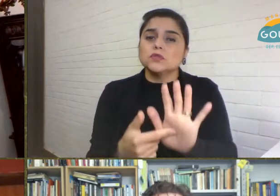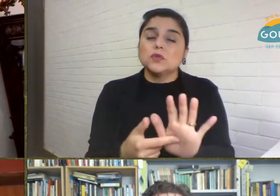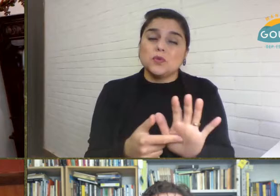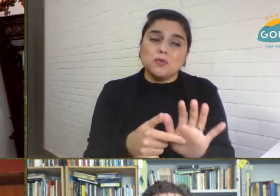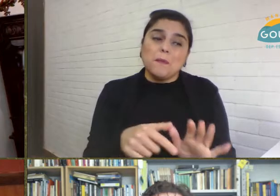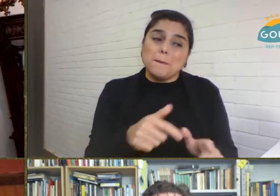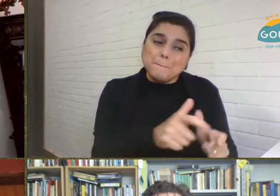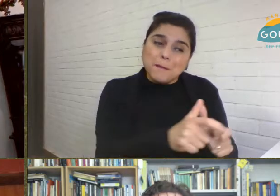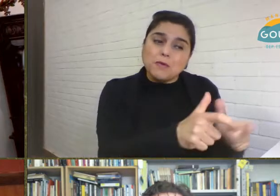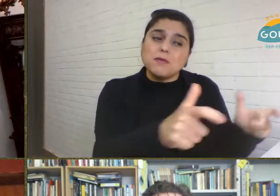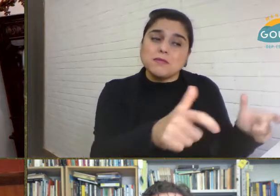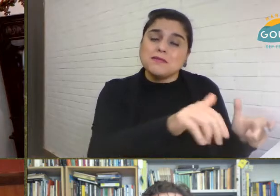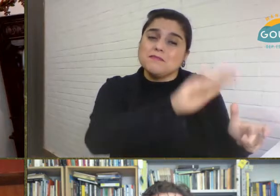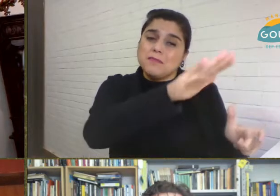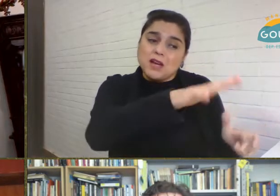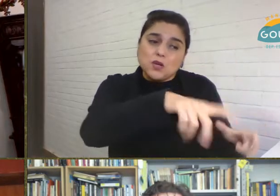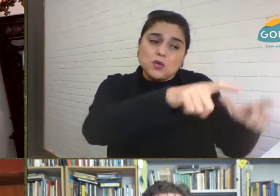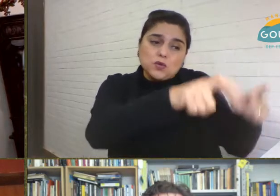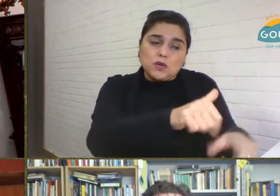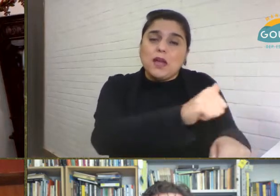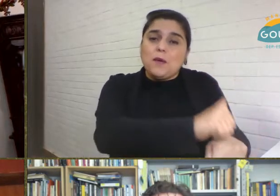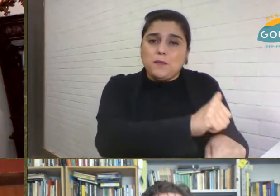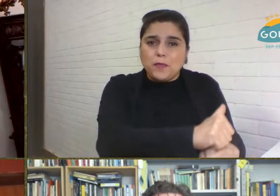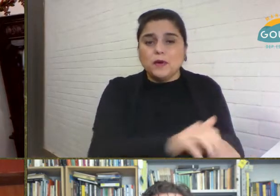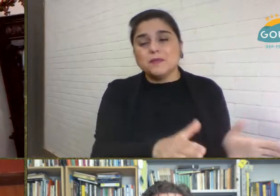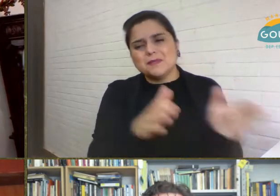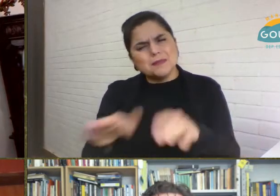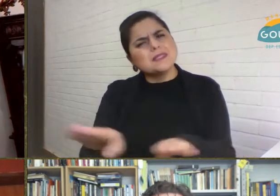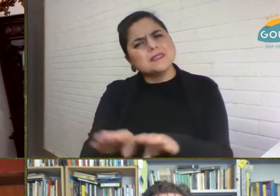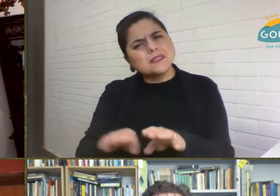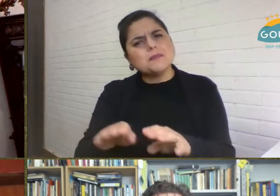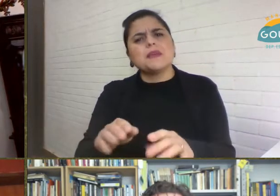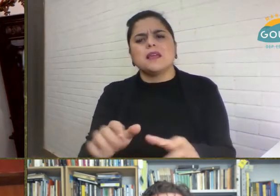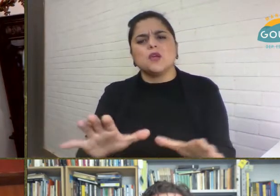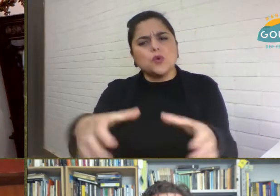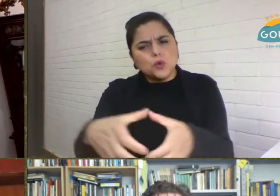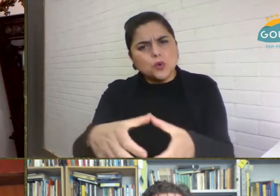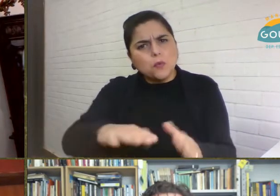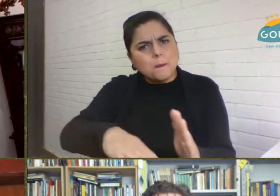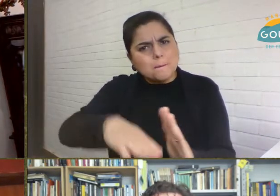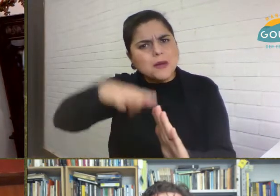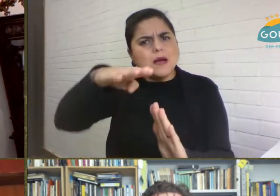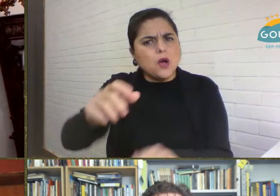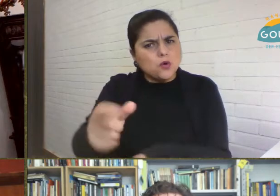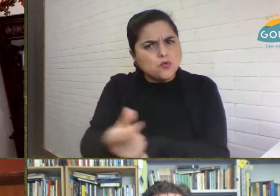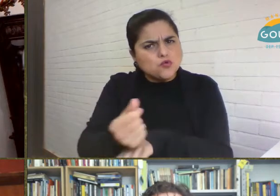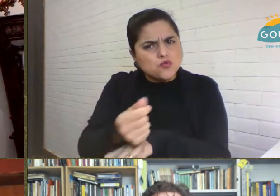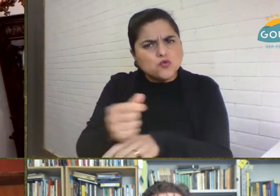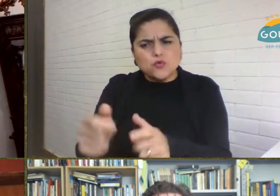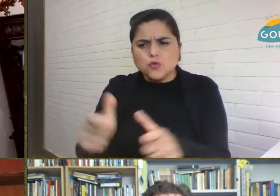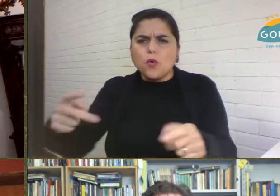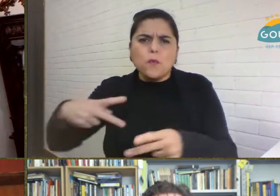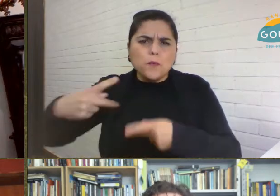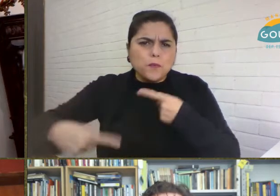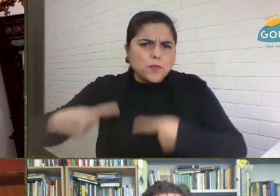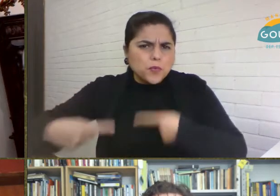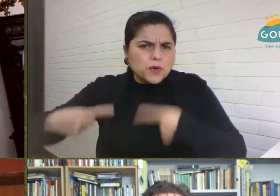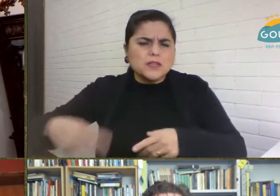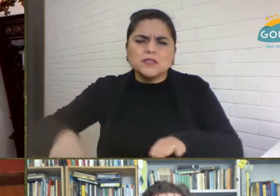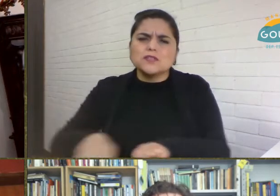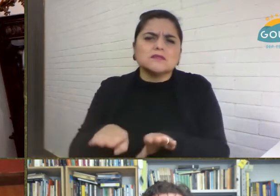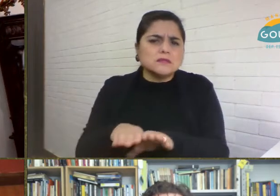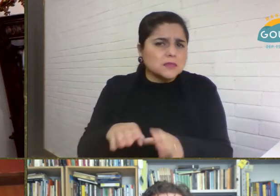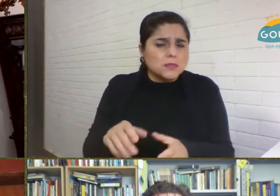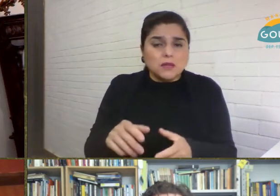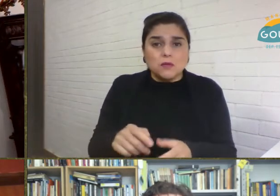também classe média, classes mais altas, classe política, toda a gente. Em pouco tempo,